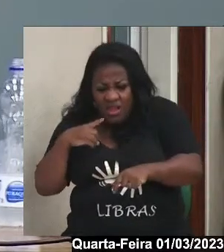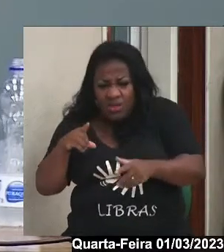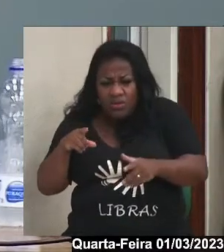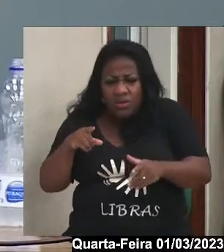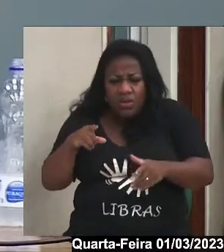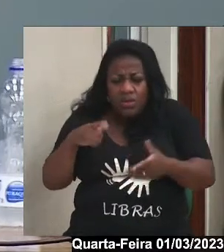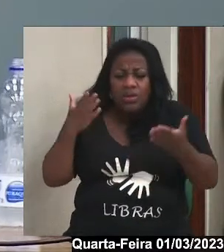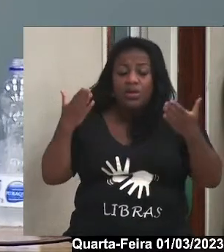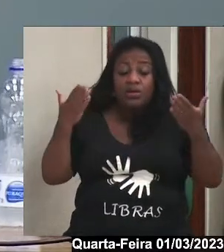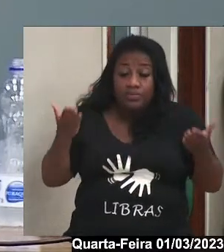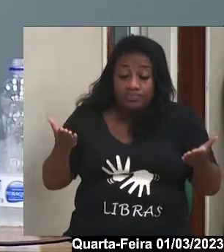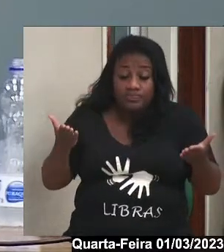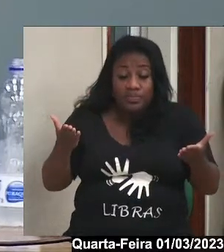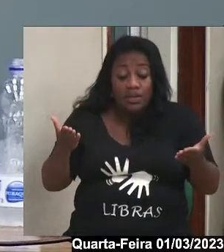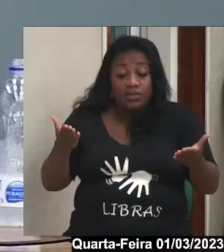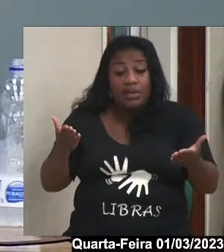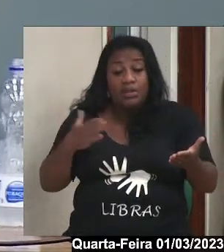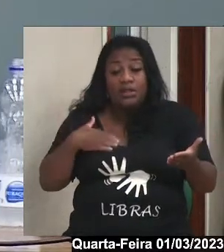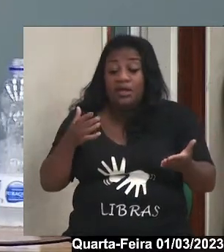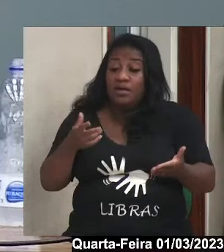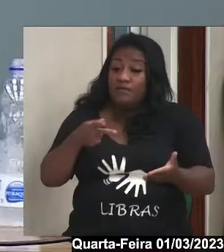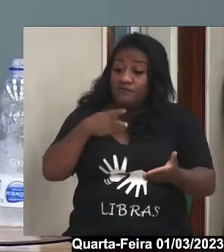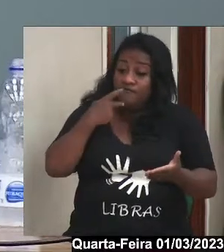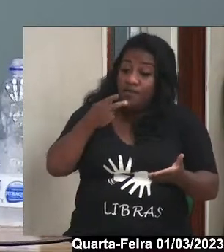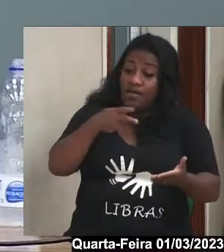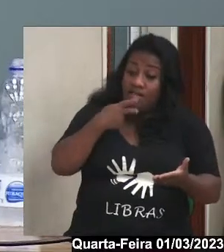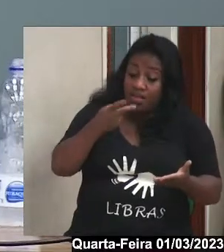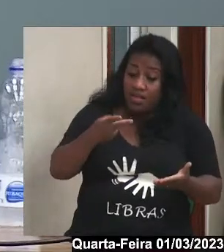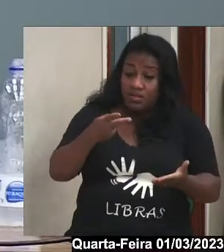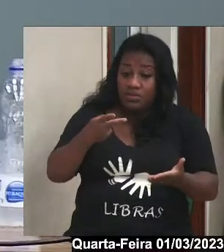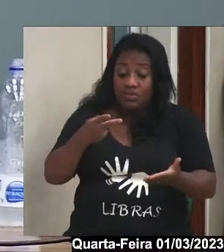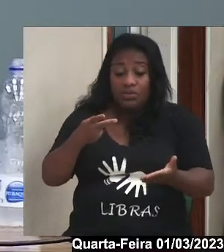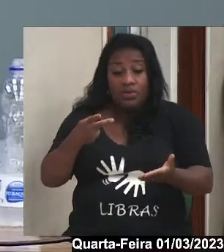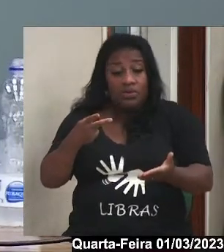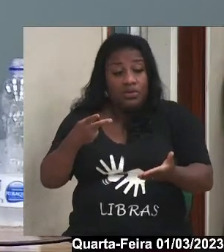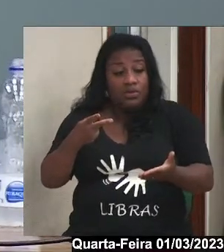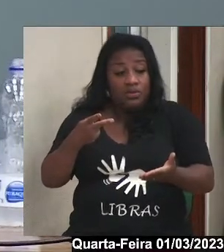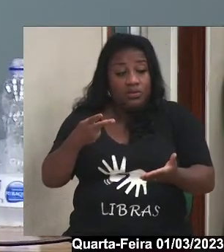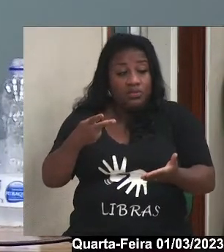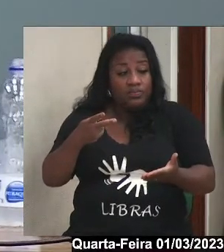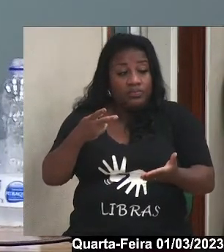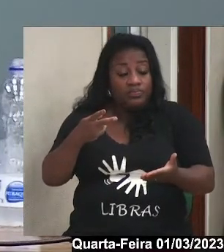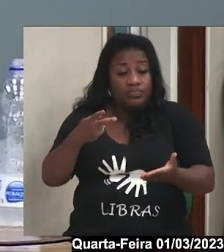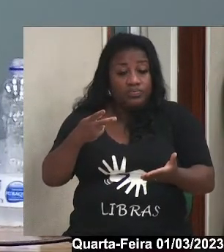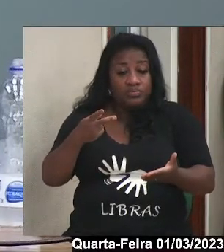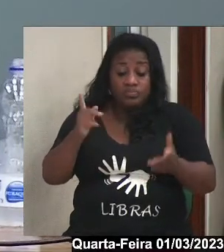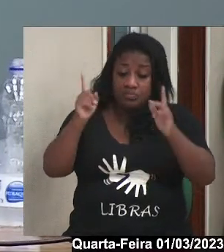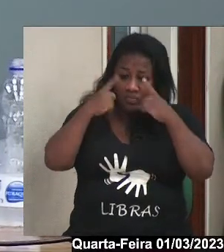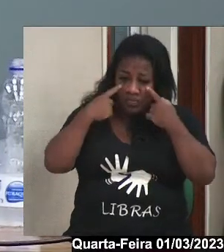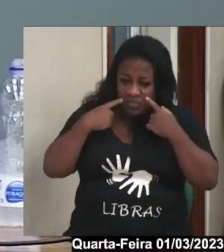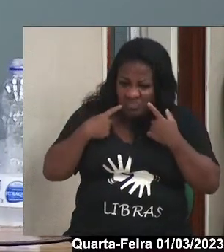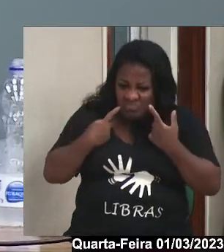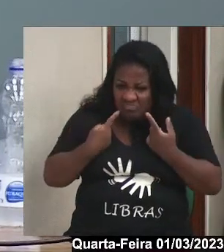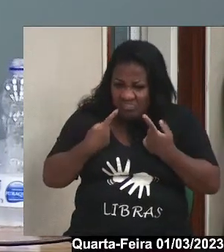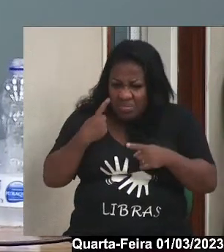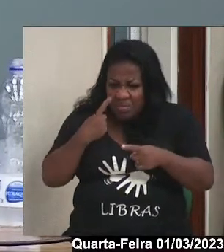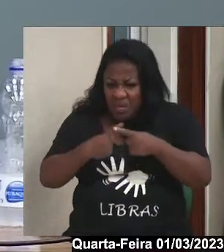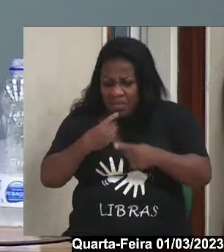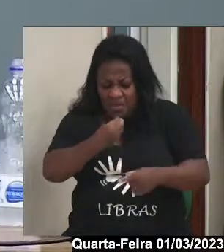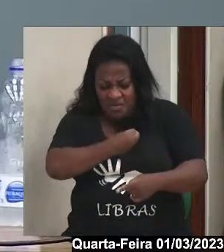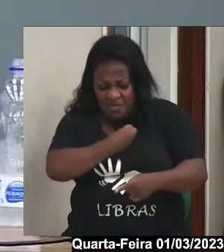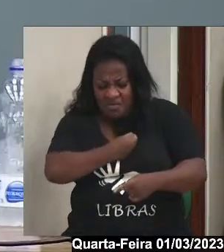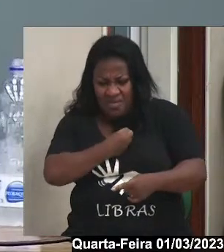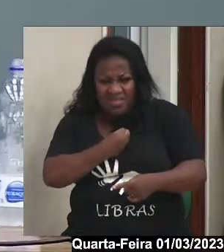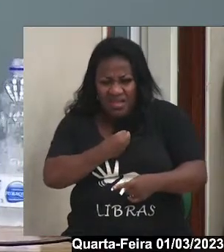eles fazem. Então eles estão lamentando a vida da vítima, certo? E